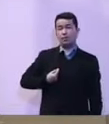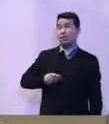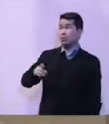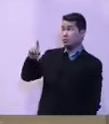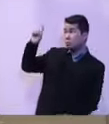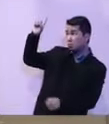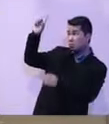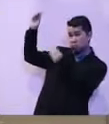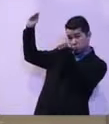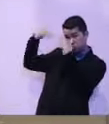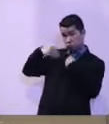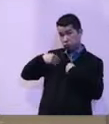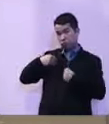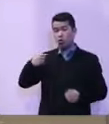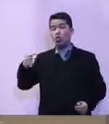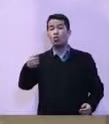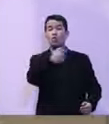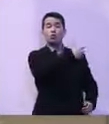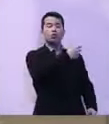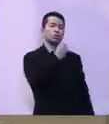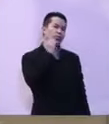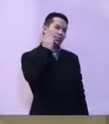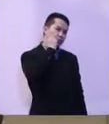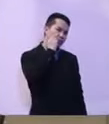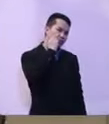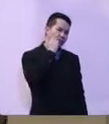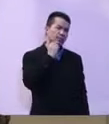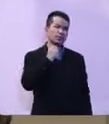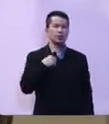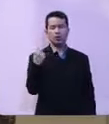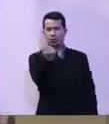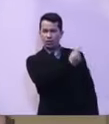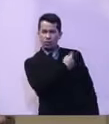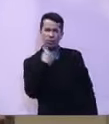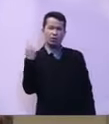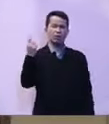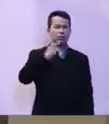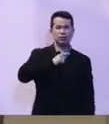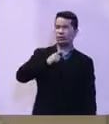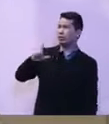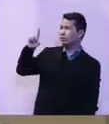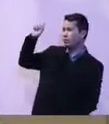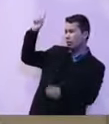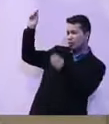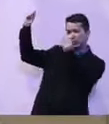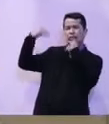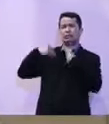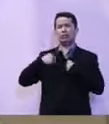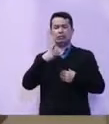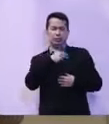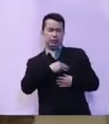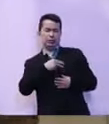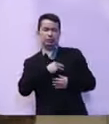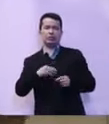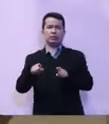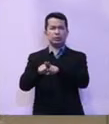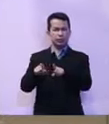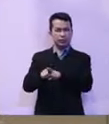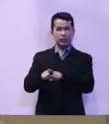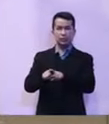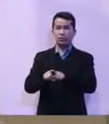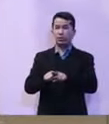somos levados pela graça de Deus e pela misericórdia do Senhor. Mas se eu não quero